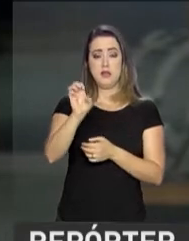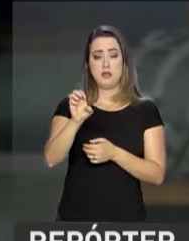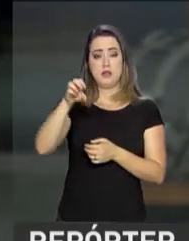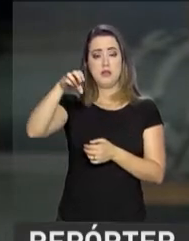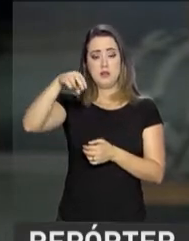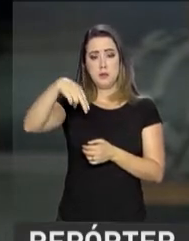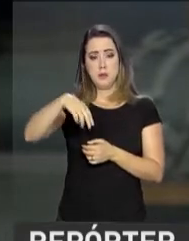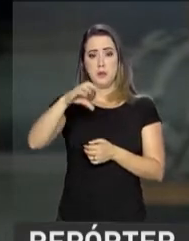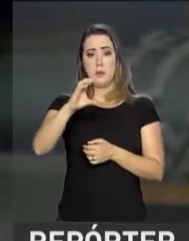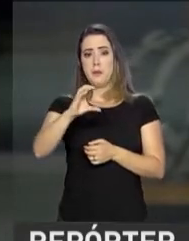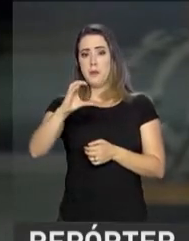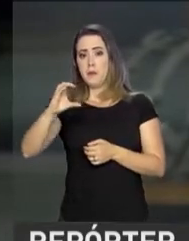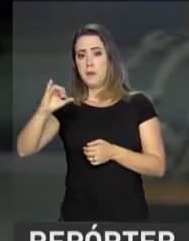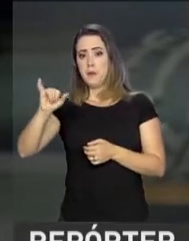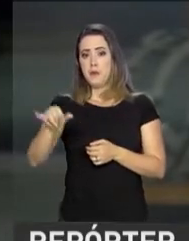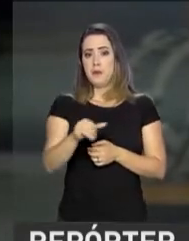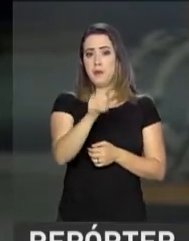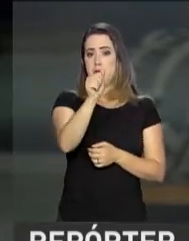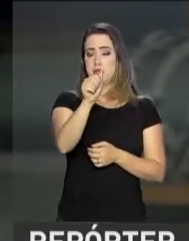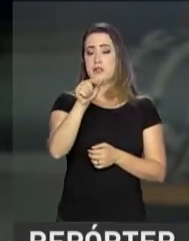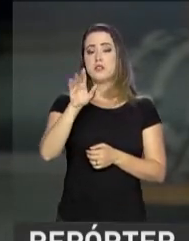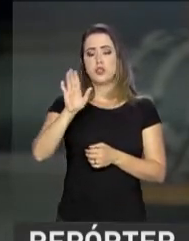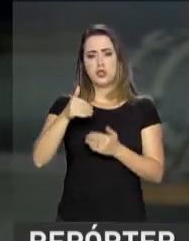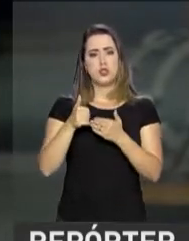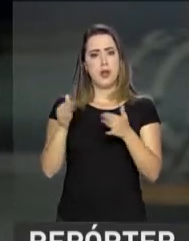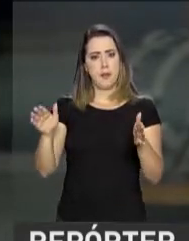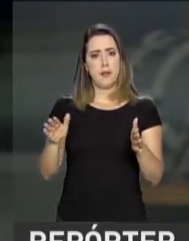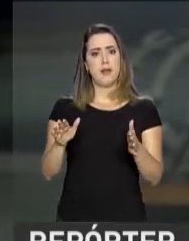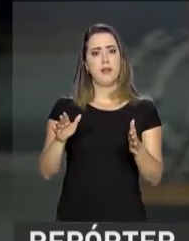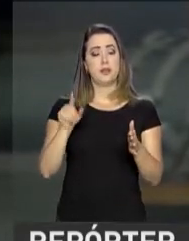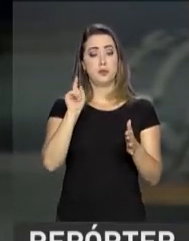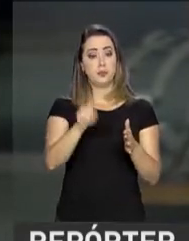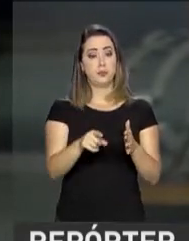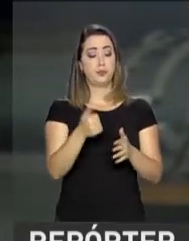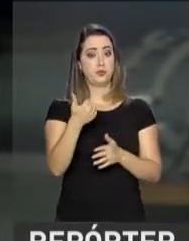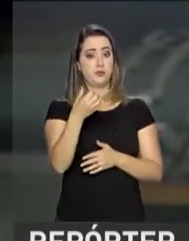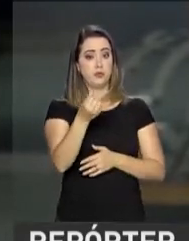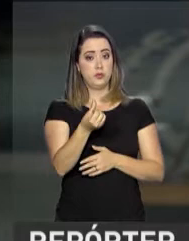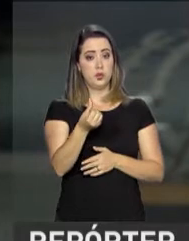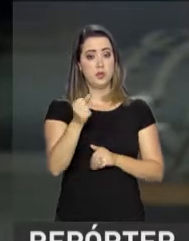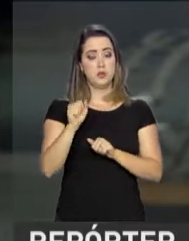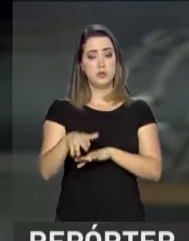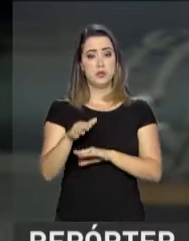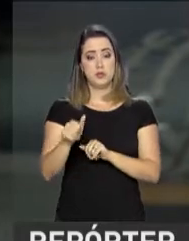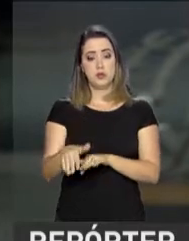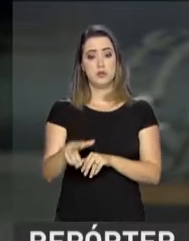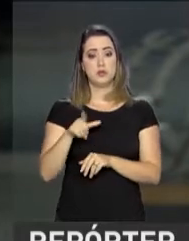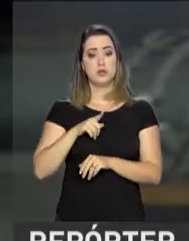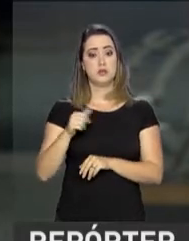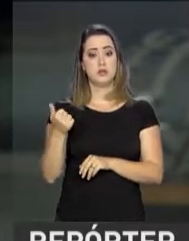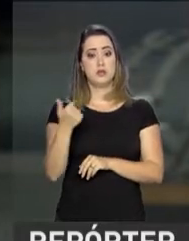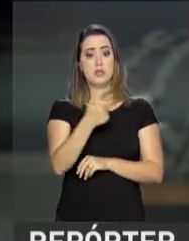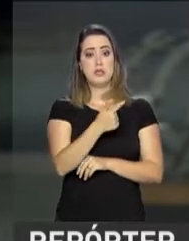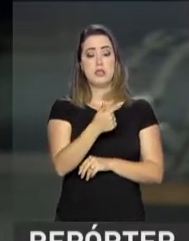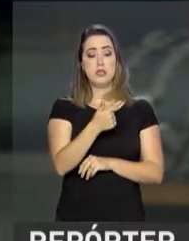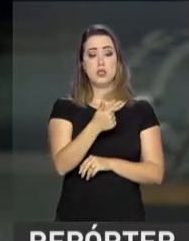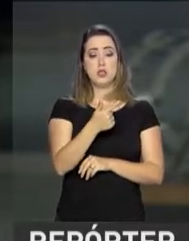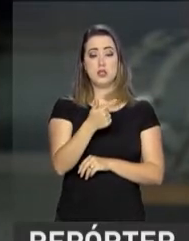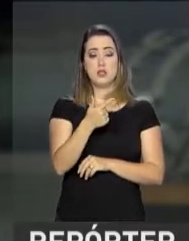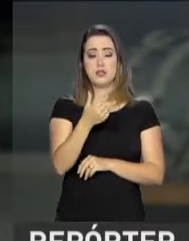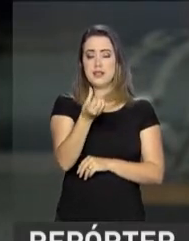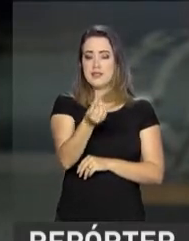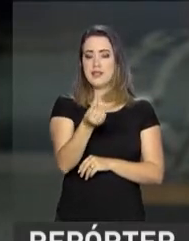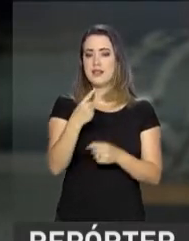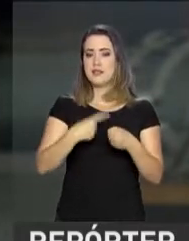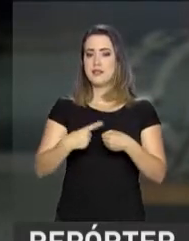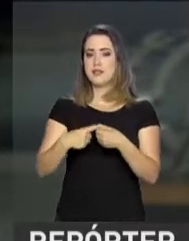abertas o exame vai ser aplicado no próximo dia 16 de setembro em 17 cidades de 12 países diferentes que são